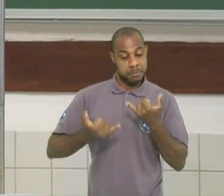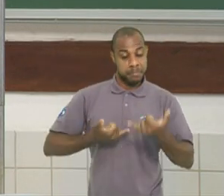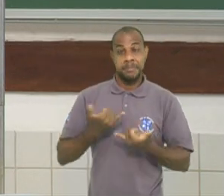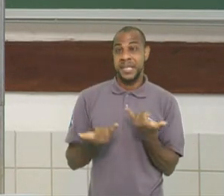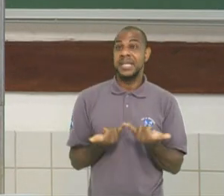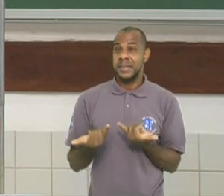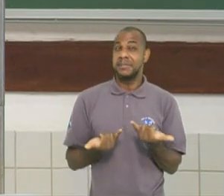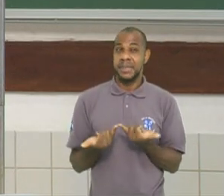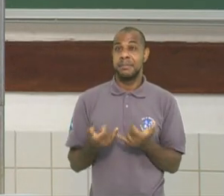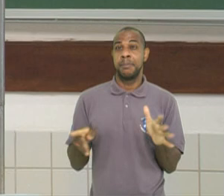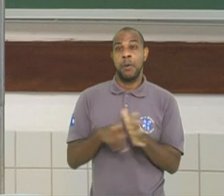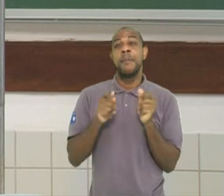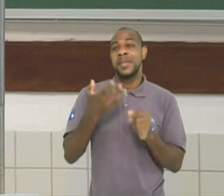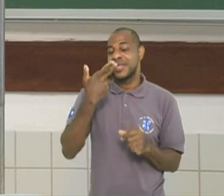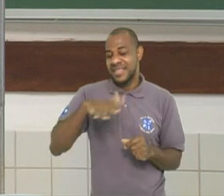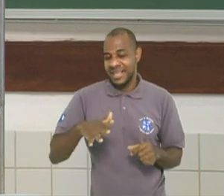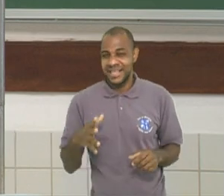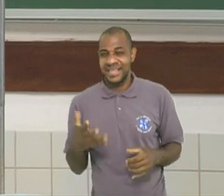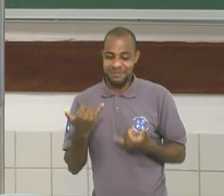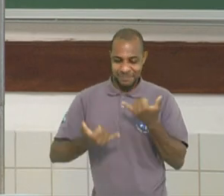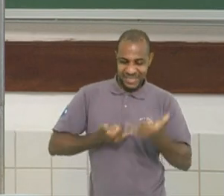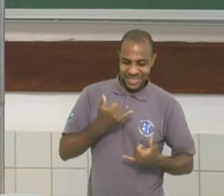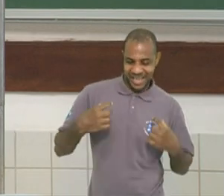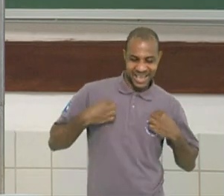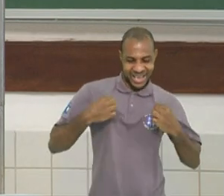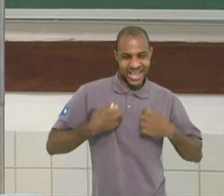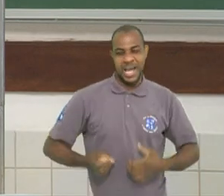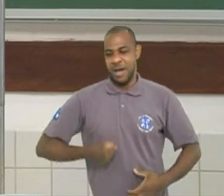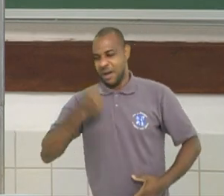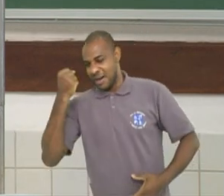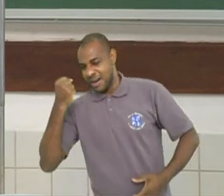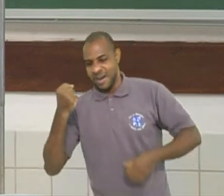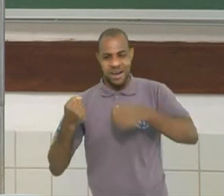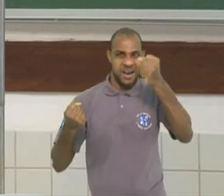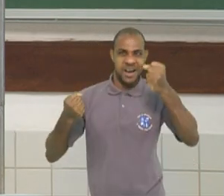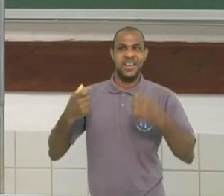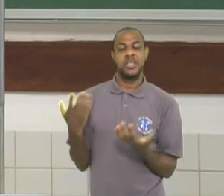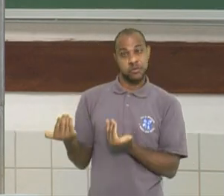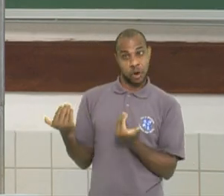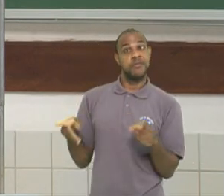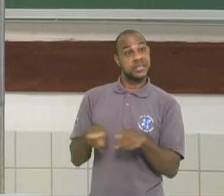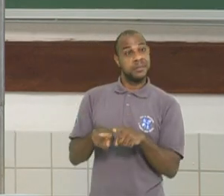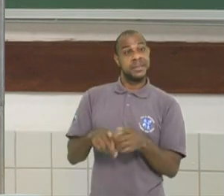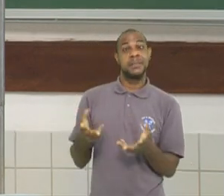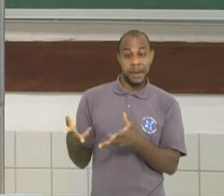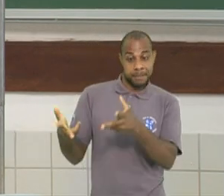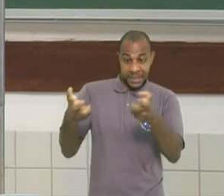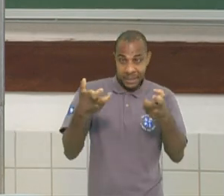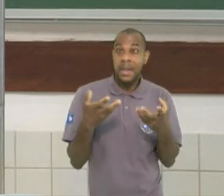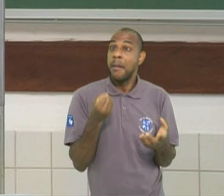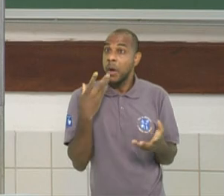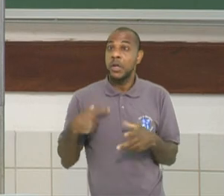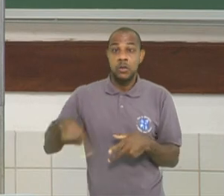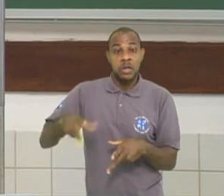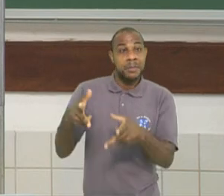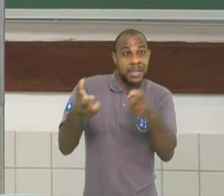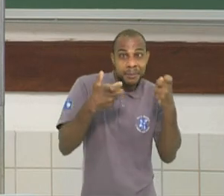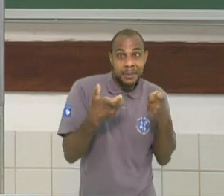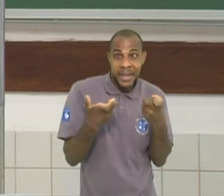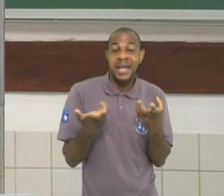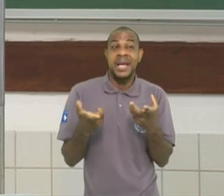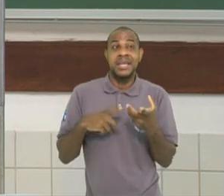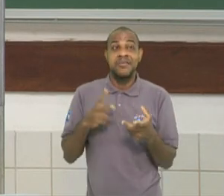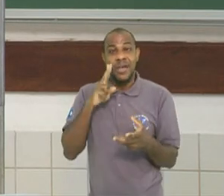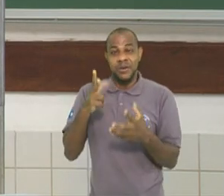dos brinquedos e acessórios para as crianças e jovens é é isso que é legal né gente a gente perceber que uma linguagem simples